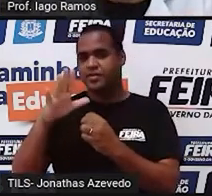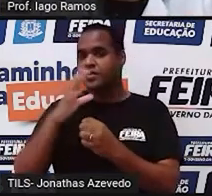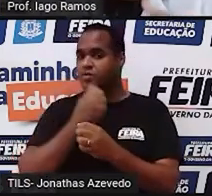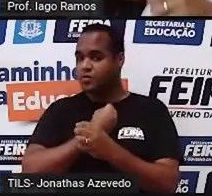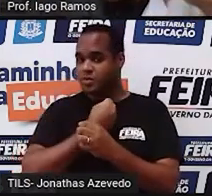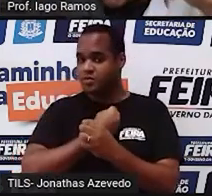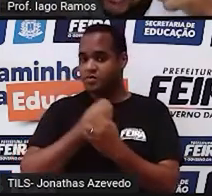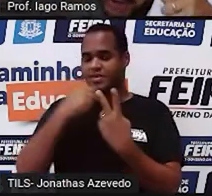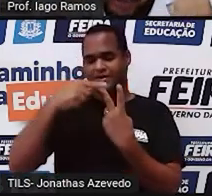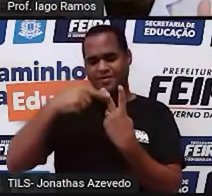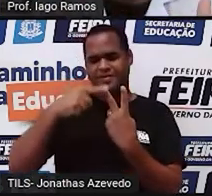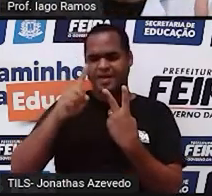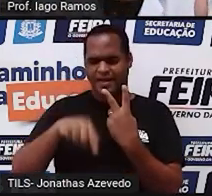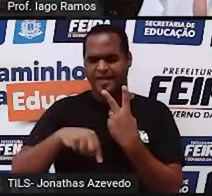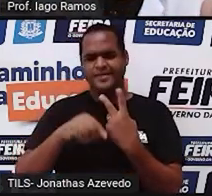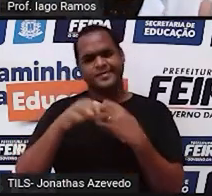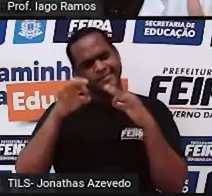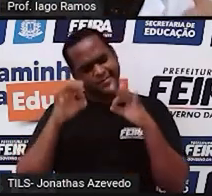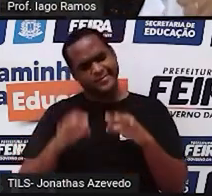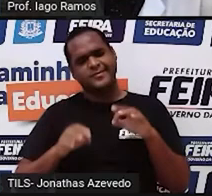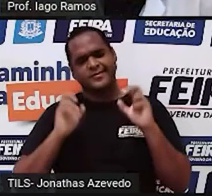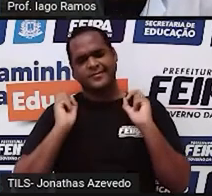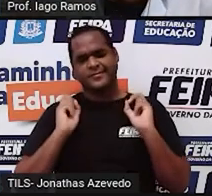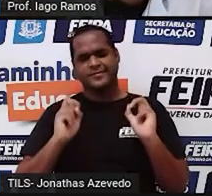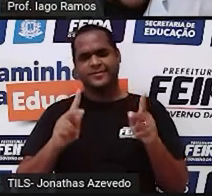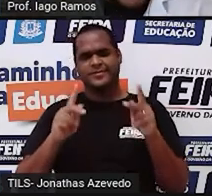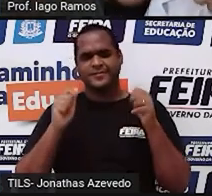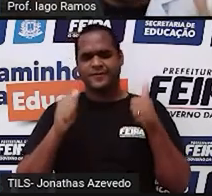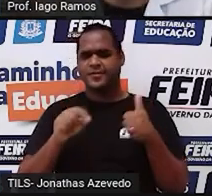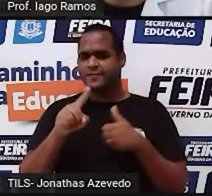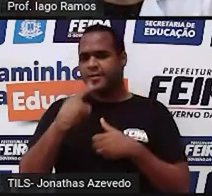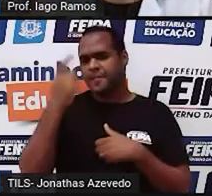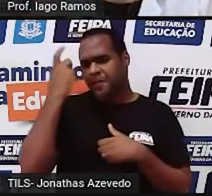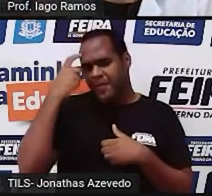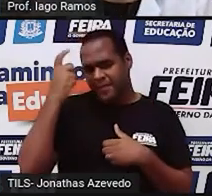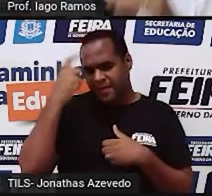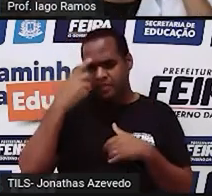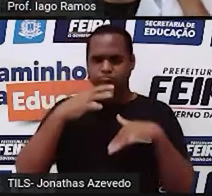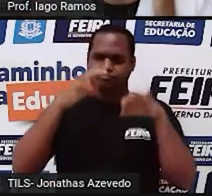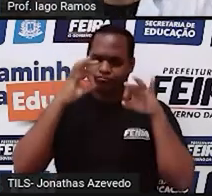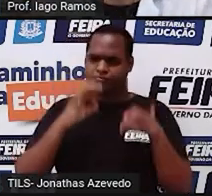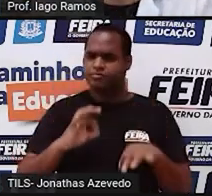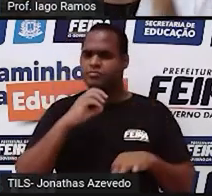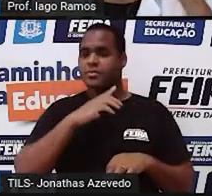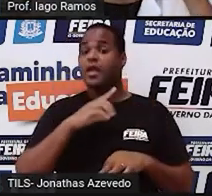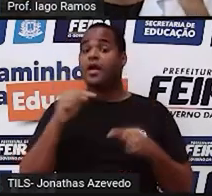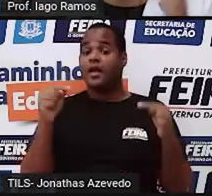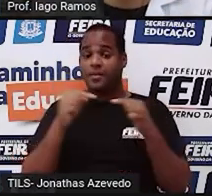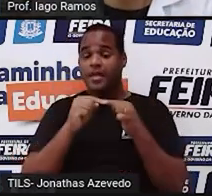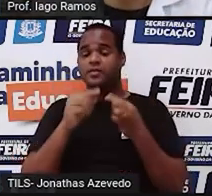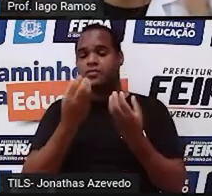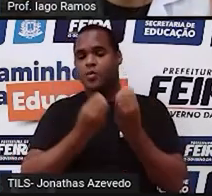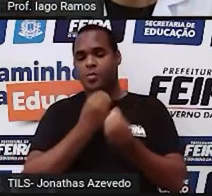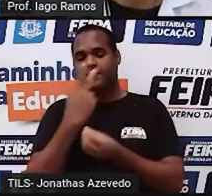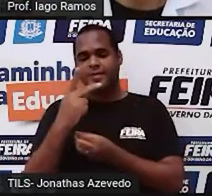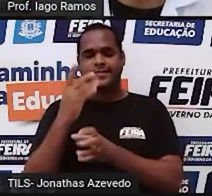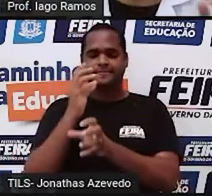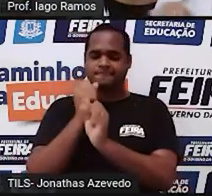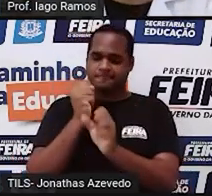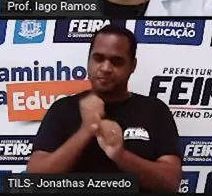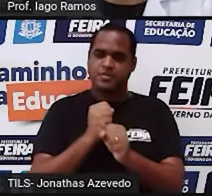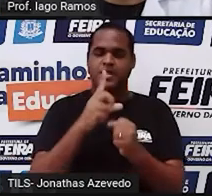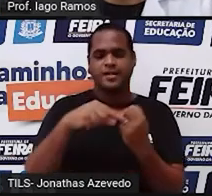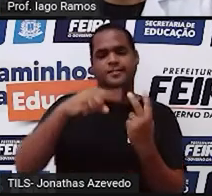quadrada justamente isso você pensou certinho Essa é a forma de calcular